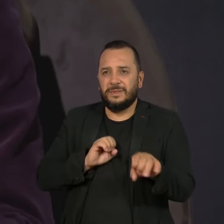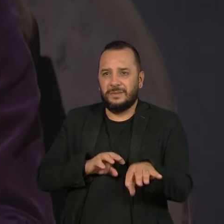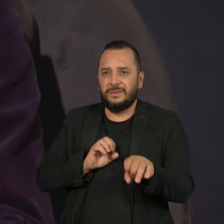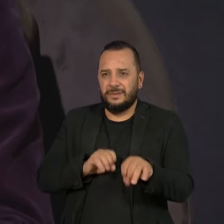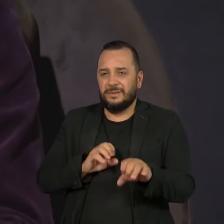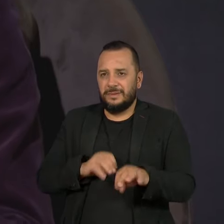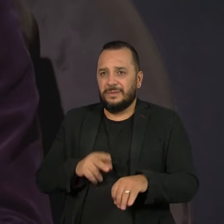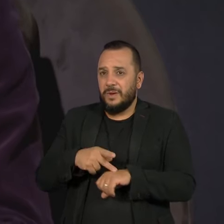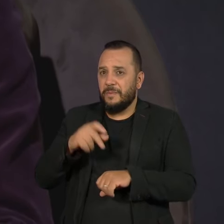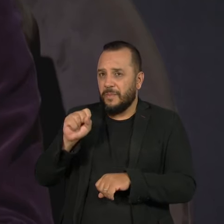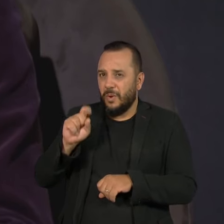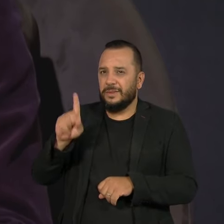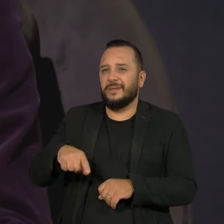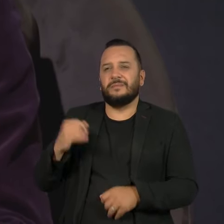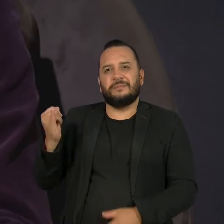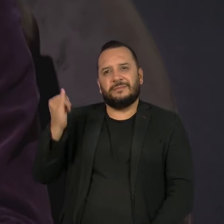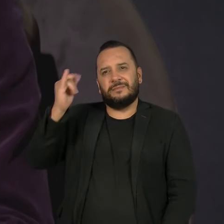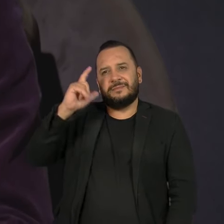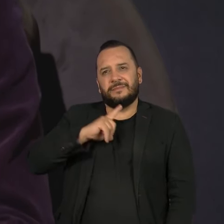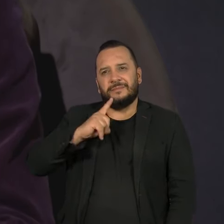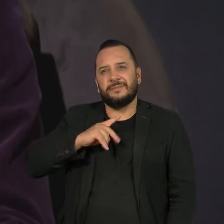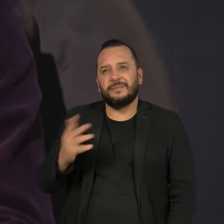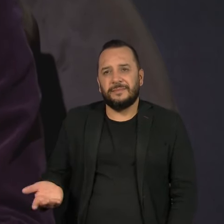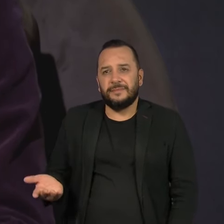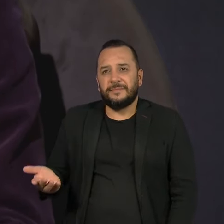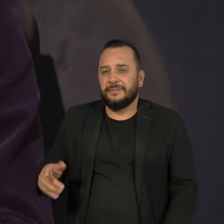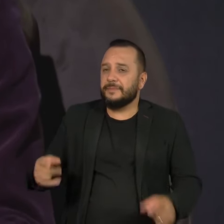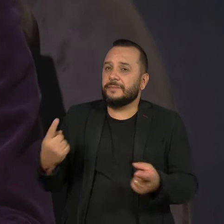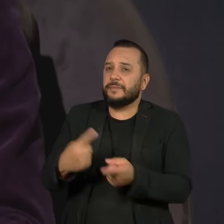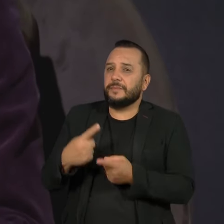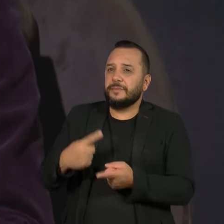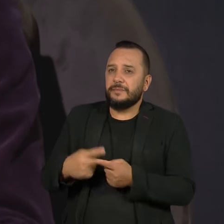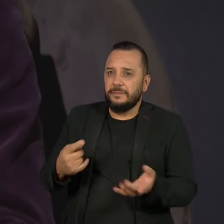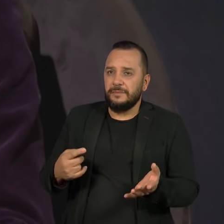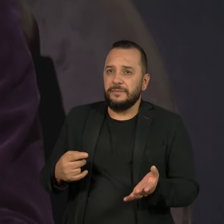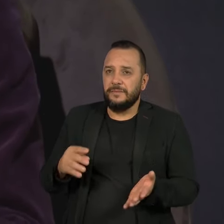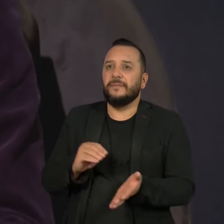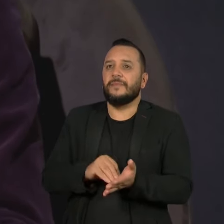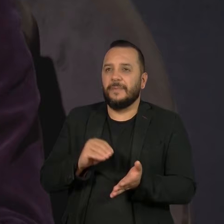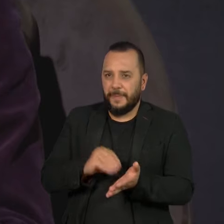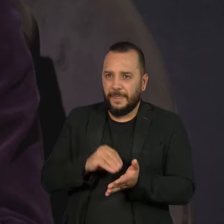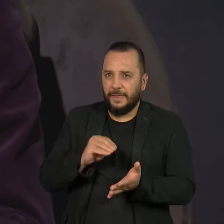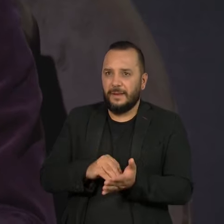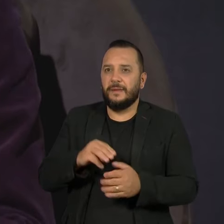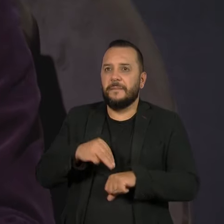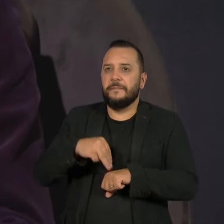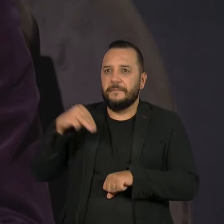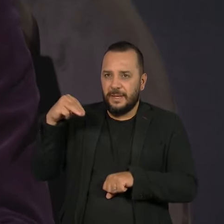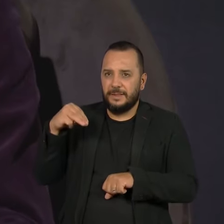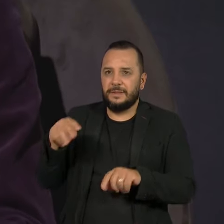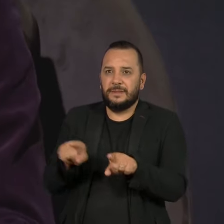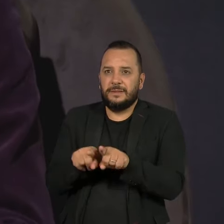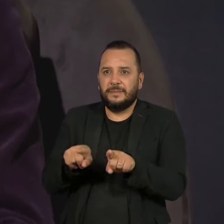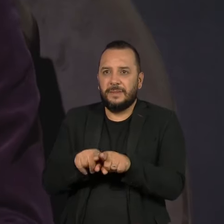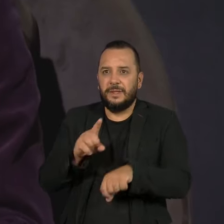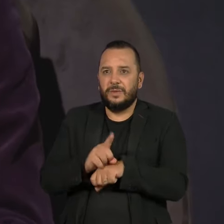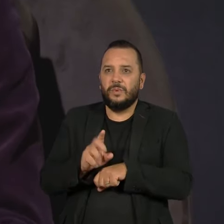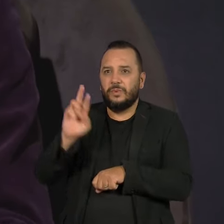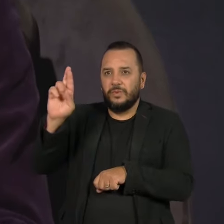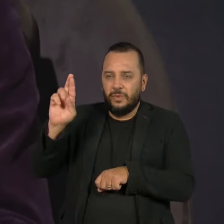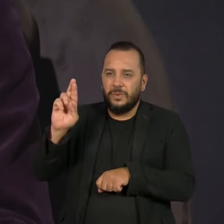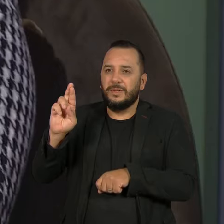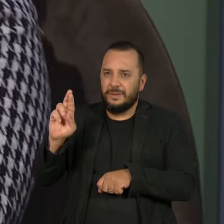na pós-graduação, ela é fundamental, porque nós carecemos de mestres e doutores